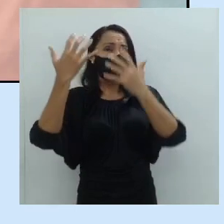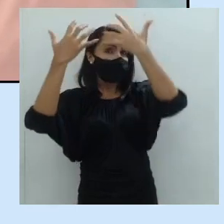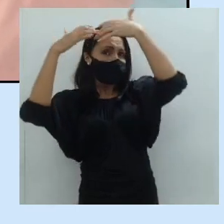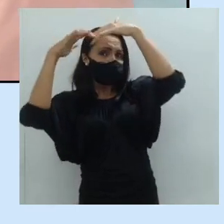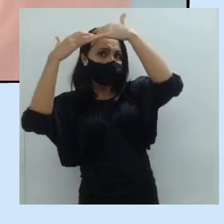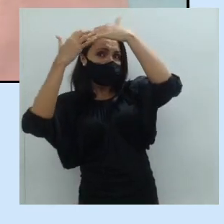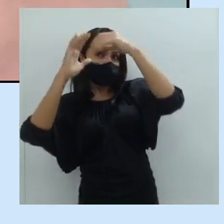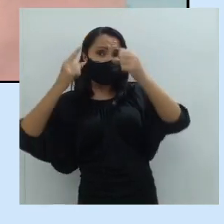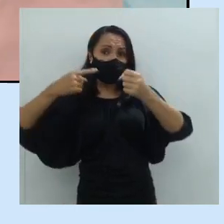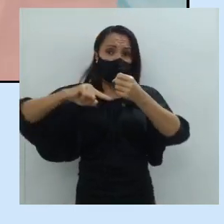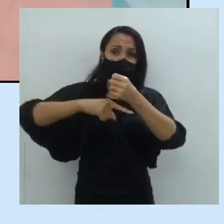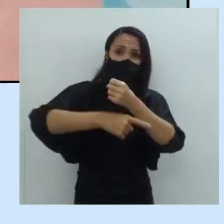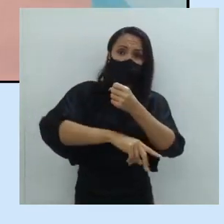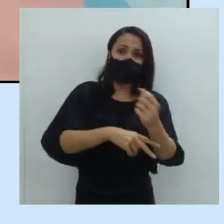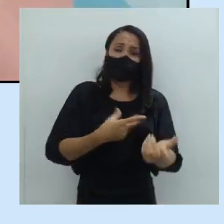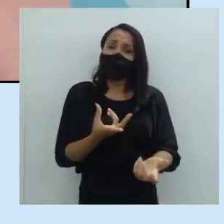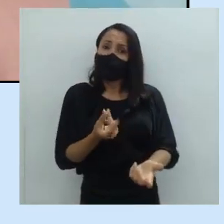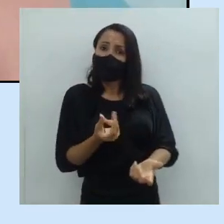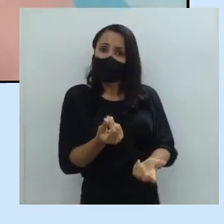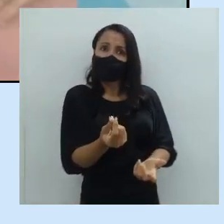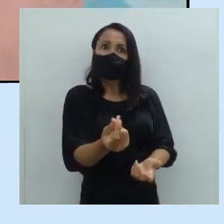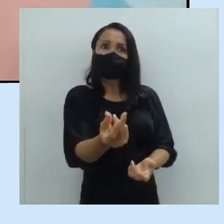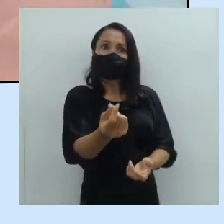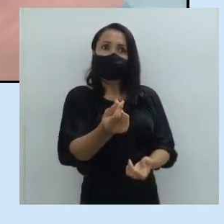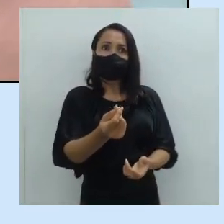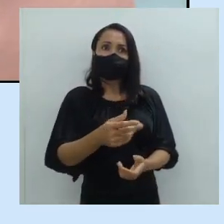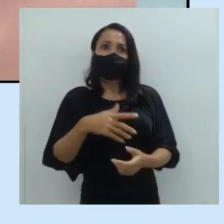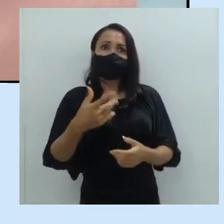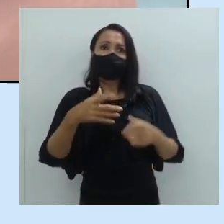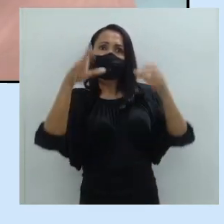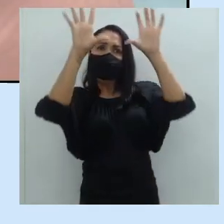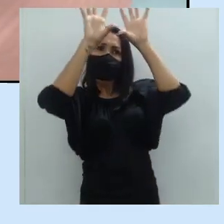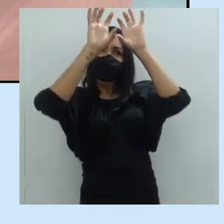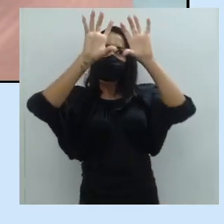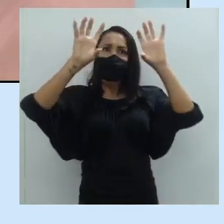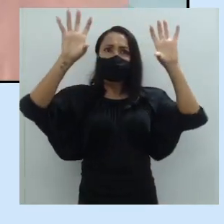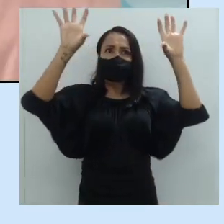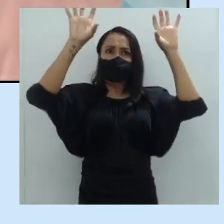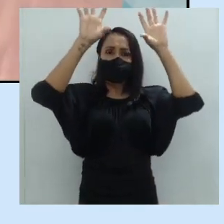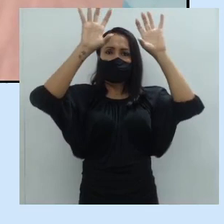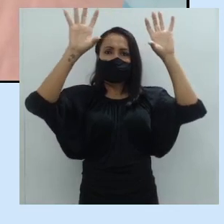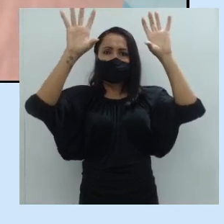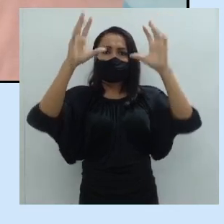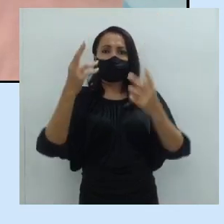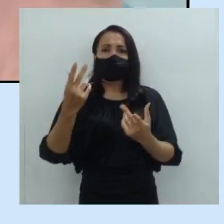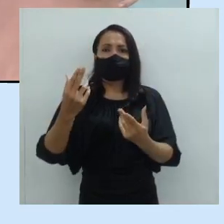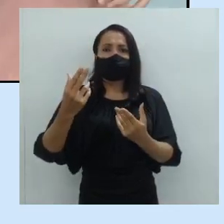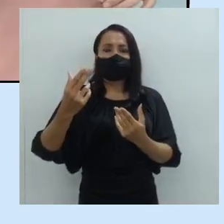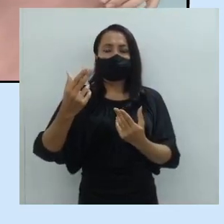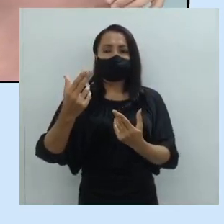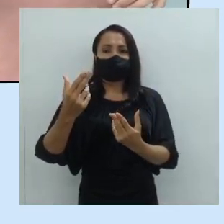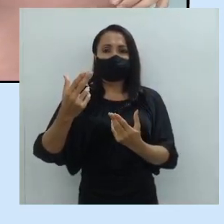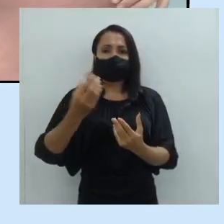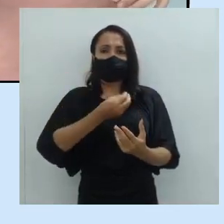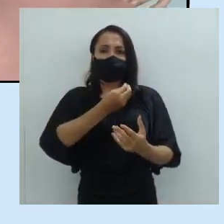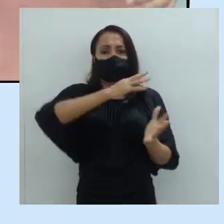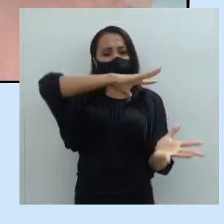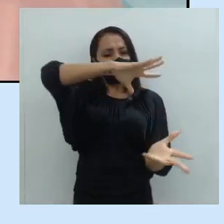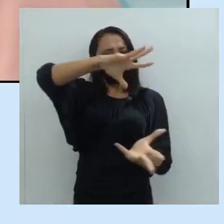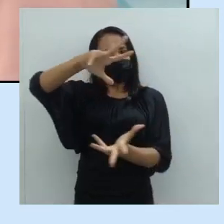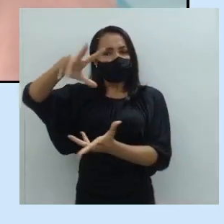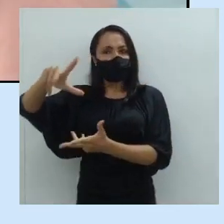reflexão, profunda como a eternidade, alta como o céu, vasta como o